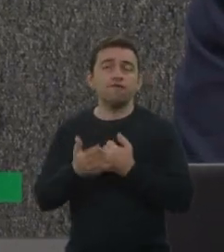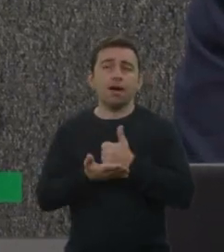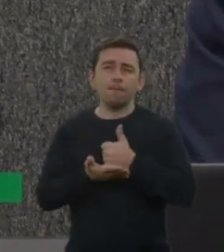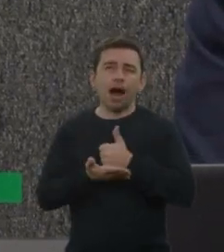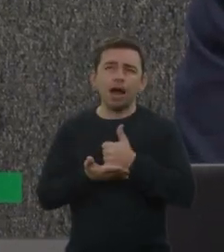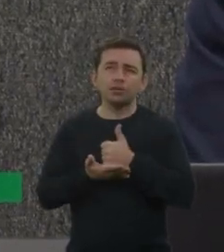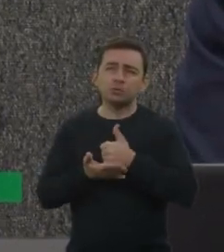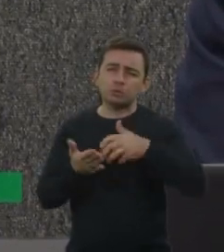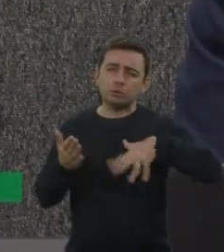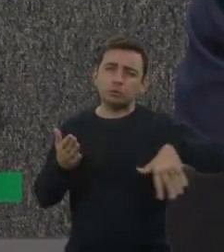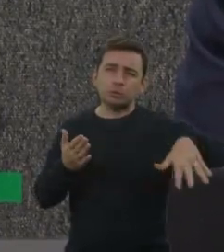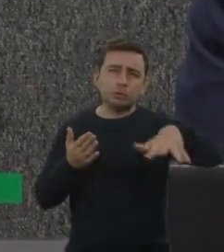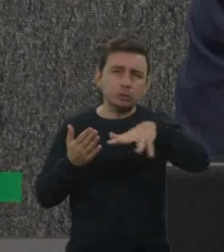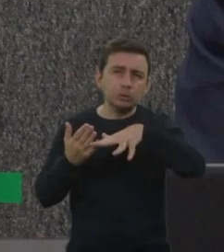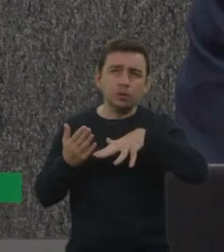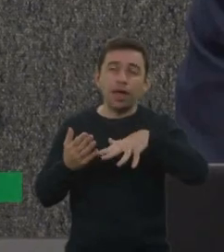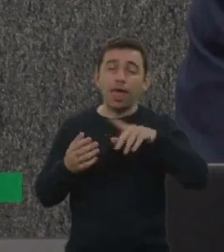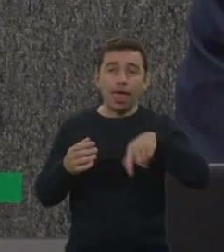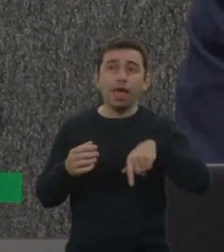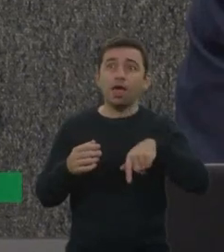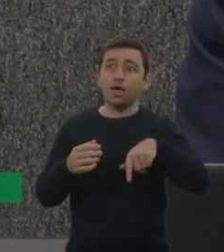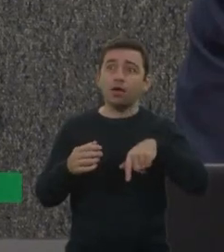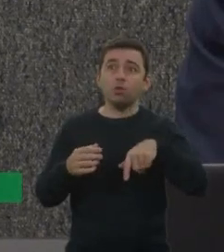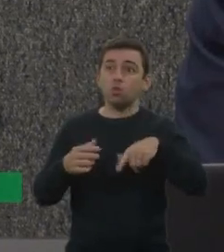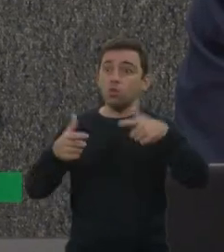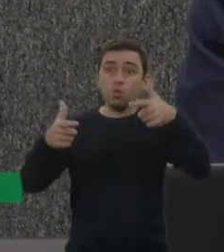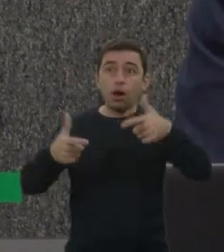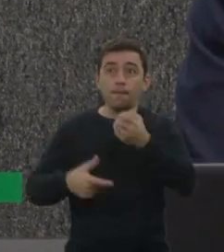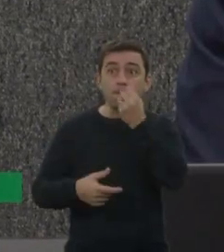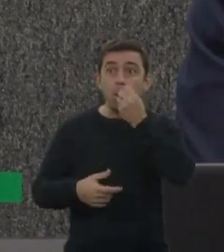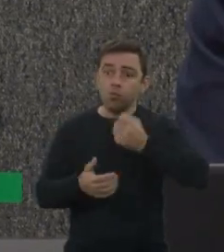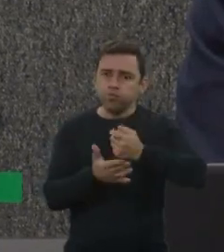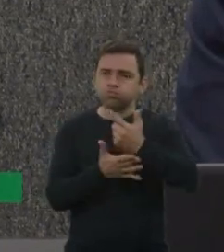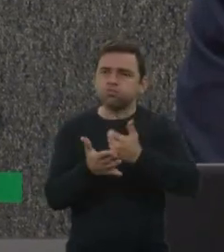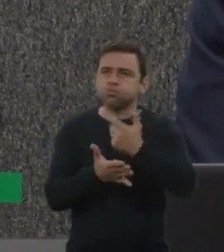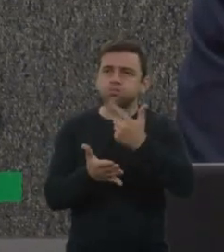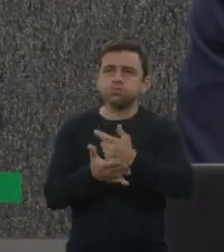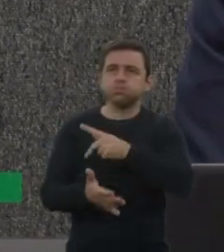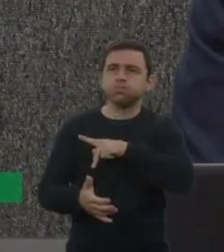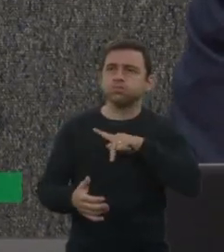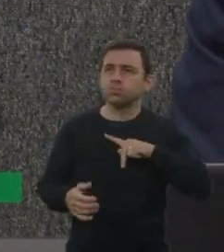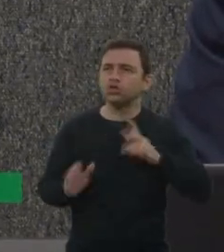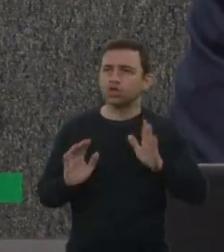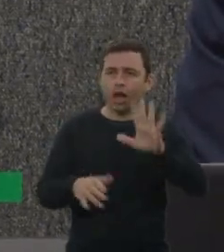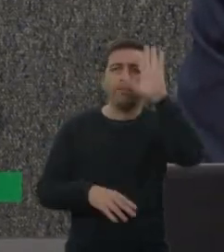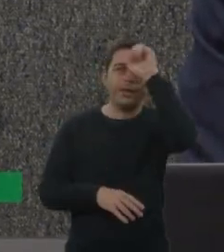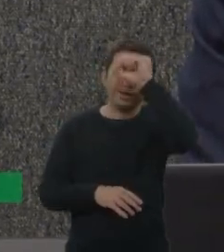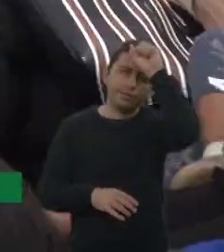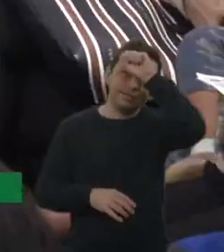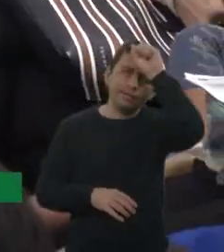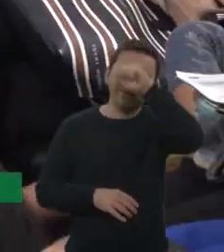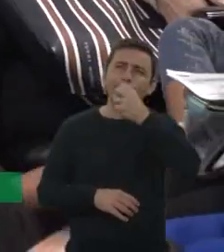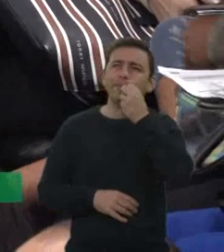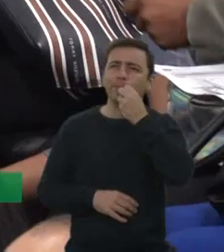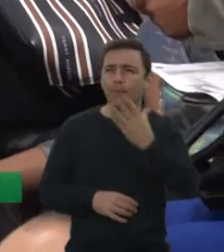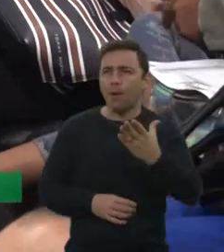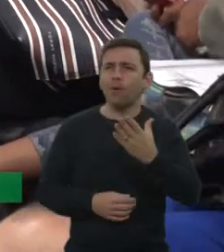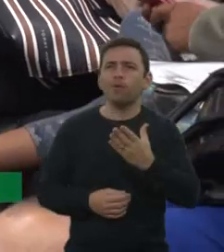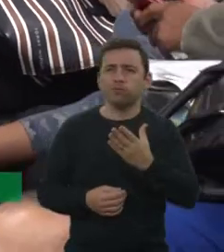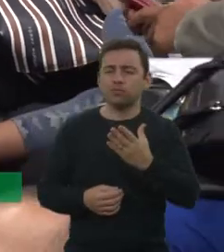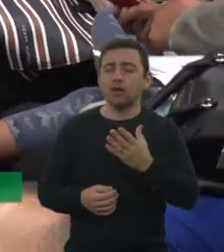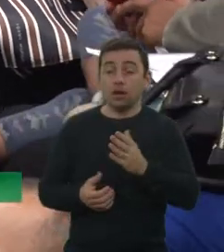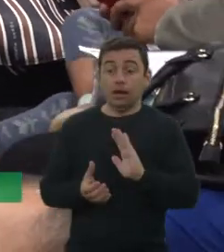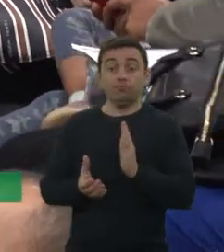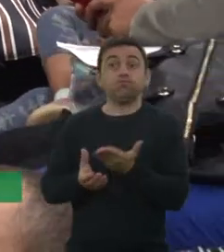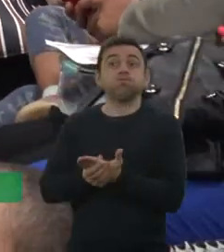é, sim, o mercado mais favorável para as compras públicas. Eles já aprenderam que é bom fornecer por ação